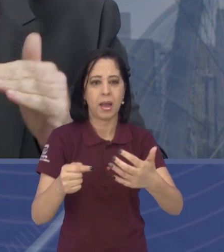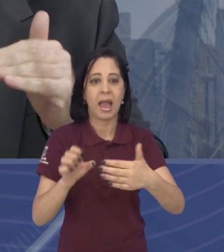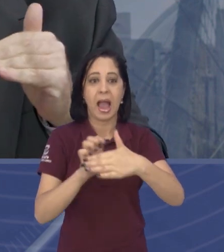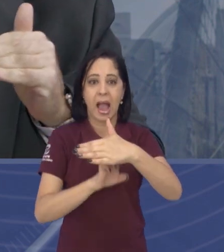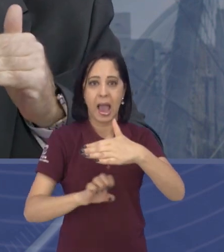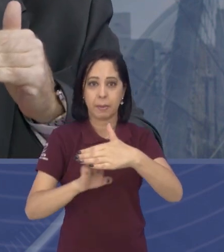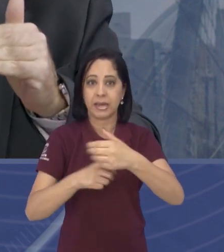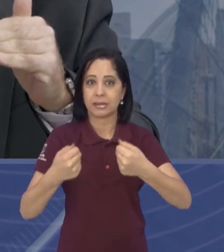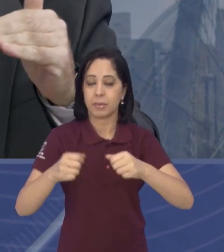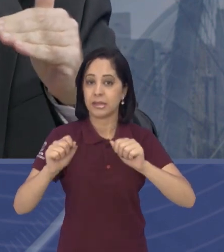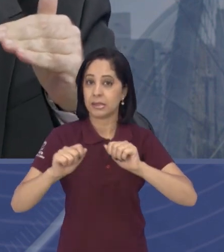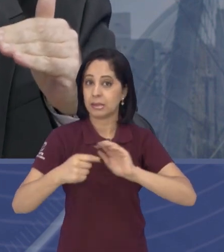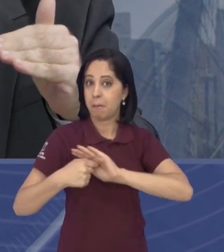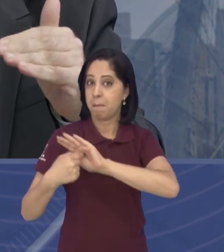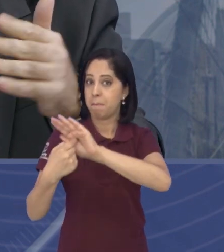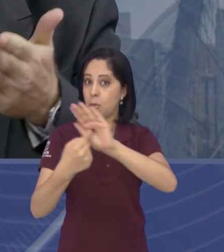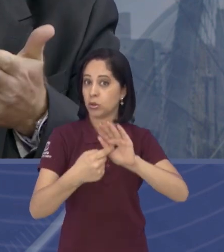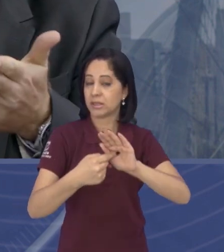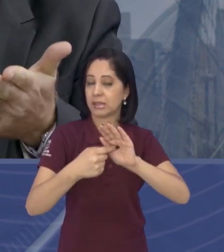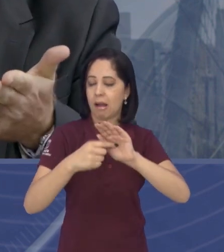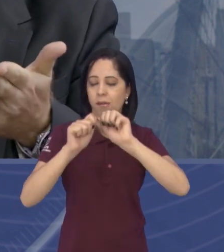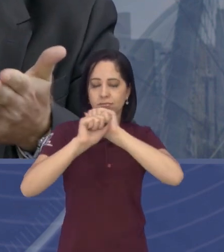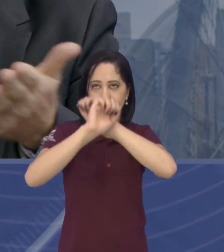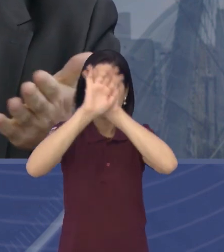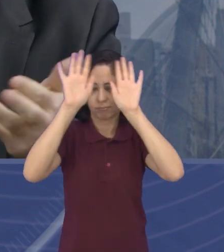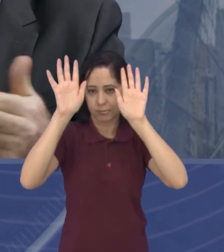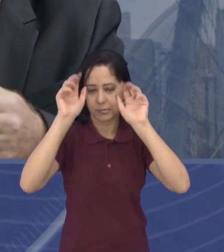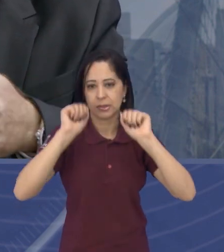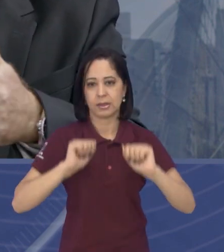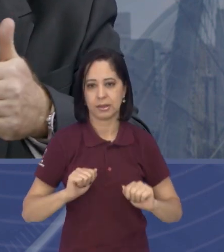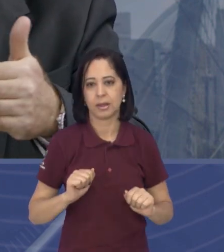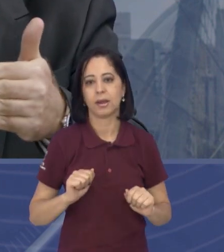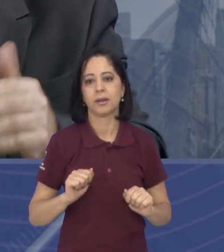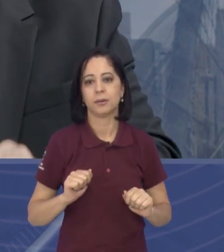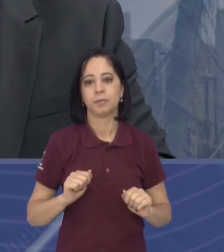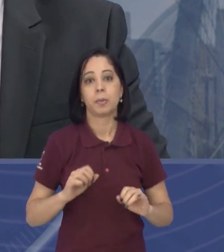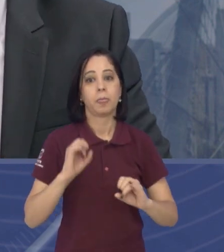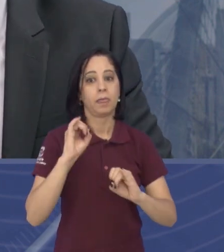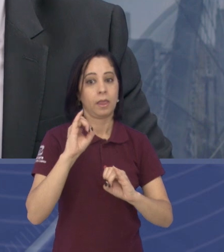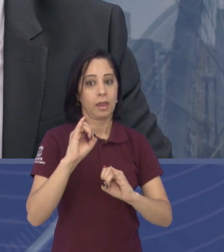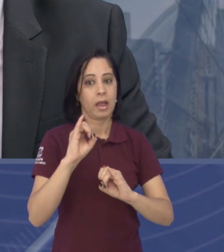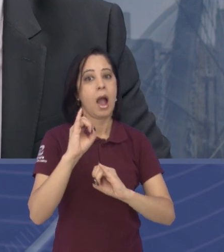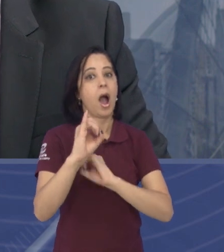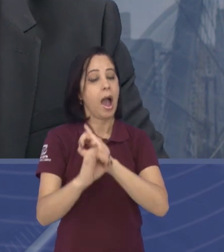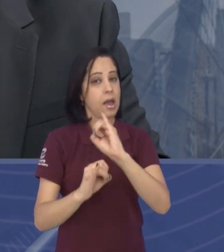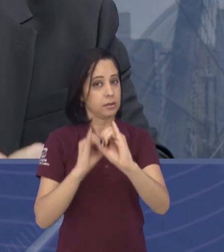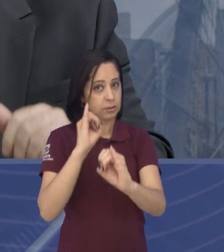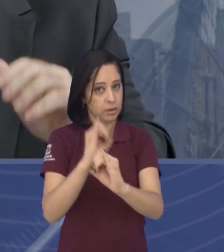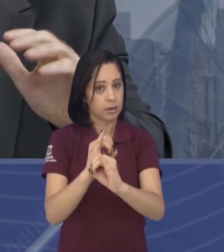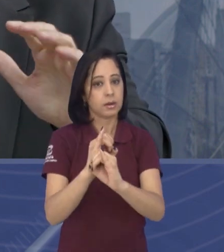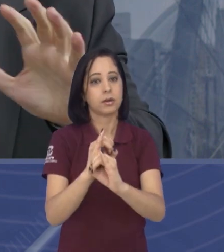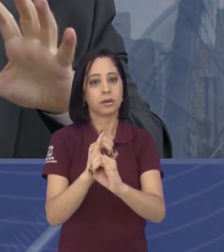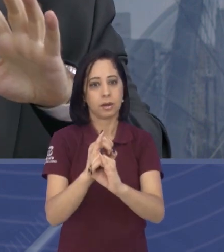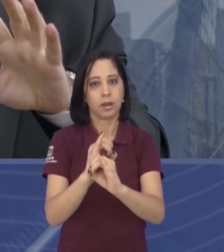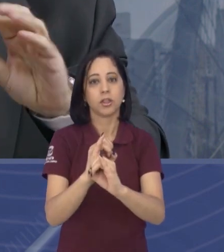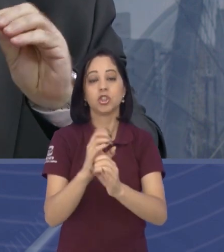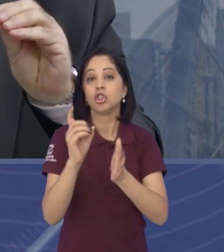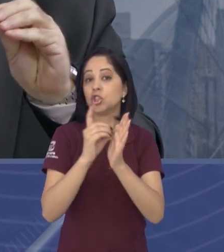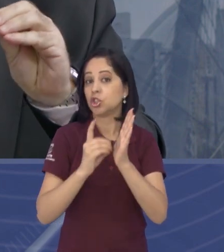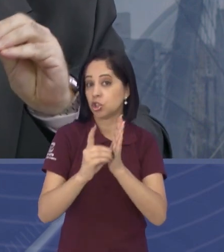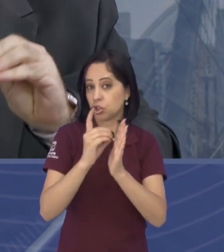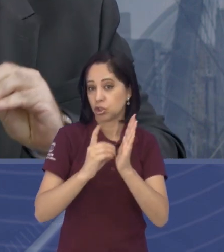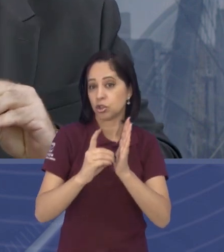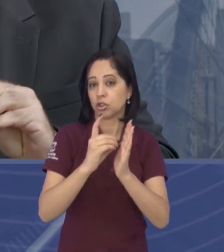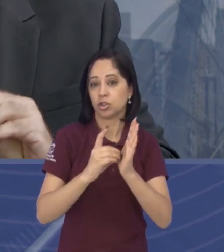trazer em um contrato, que no caso da internet ele vai ser digital, mas tem validade de contrato. Sim, sim. Tá? Ele vai trazer